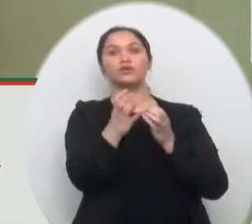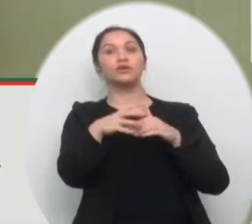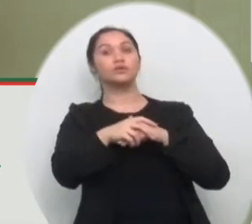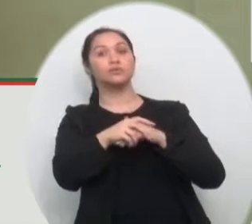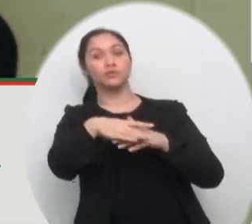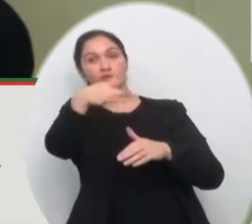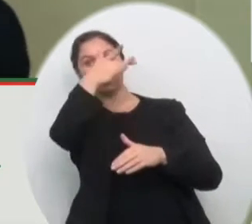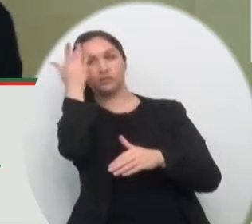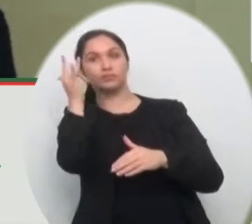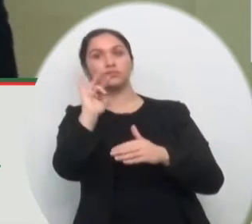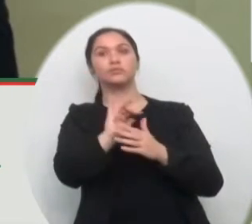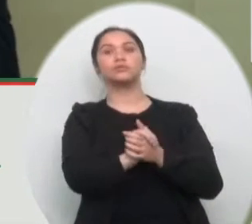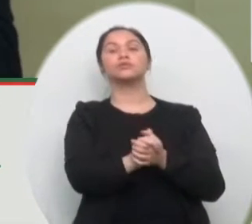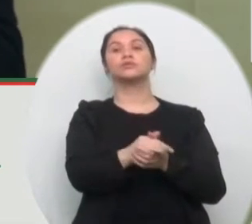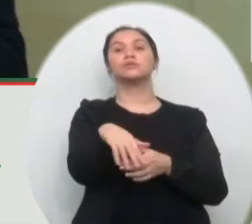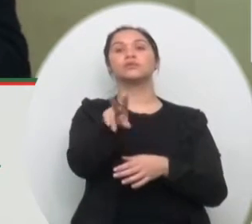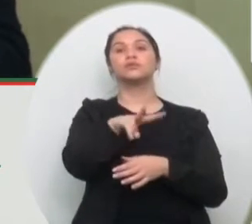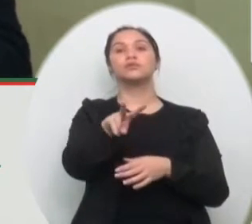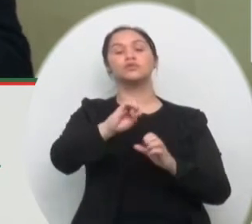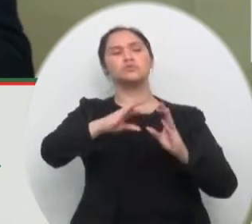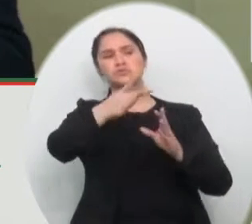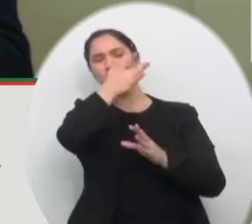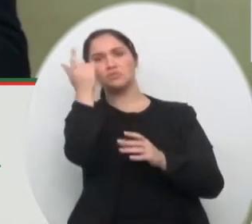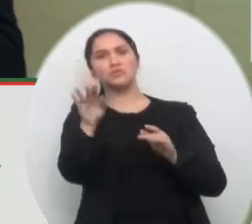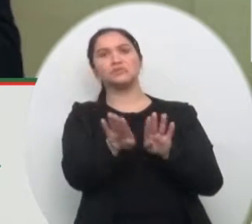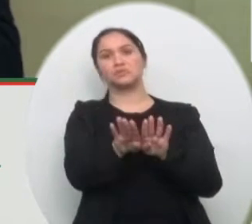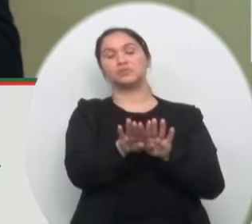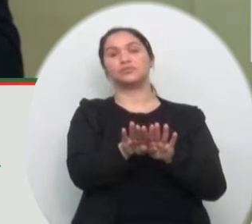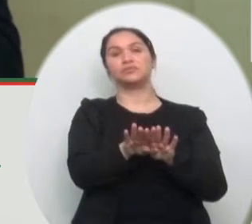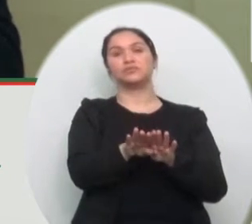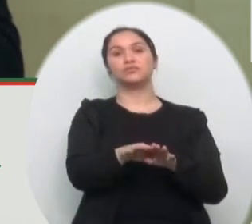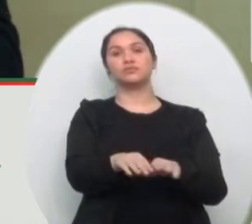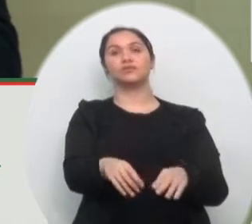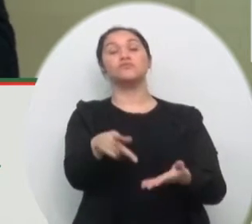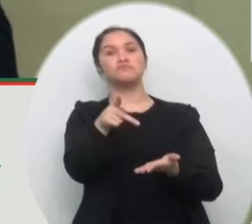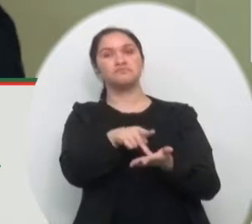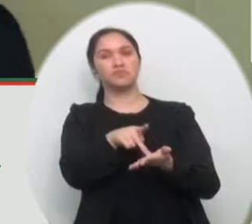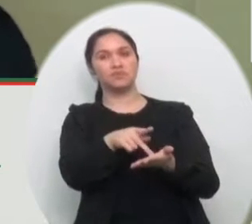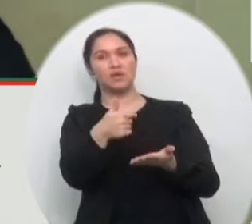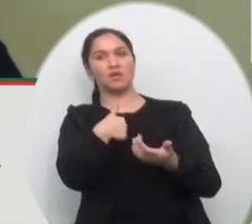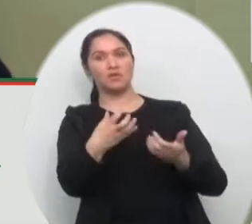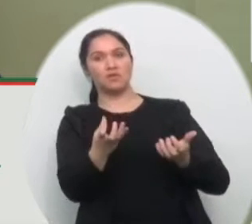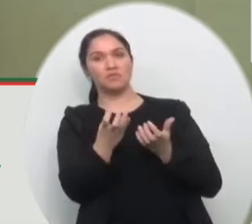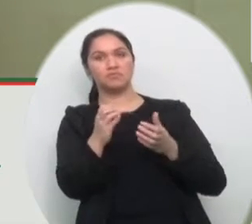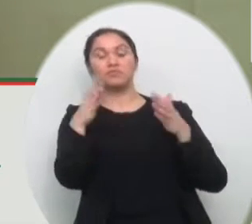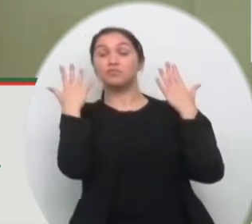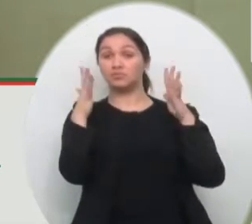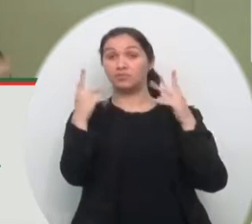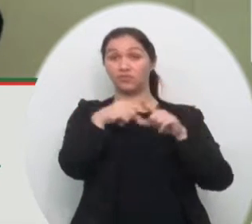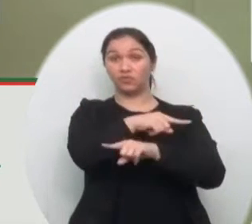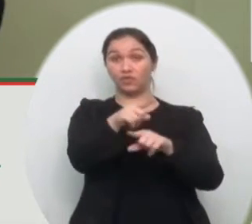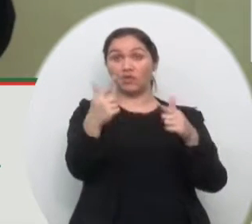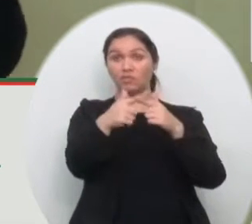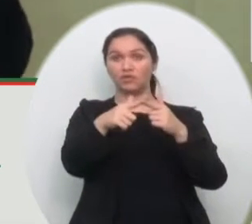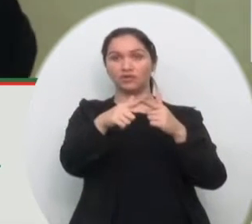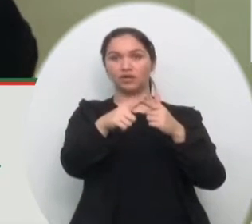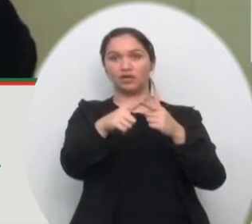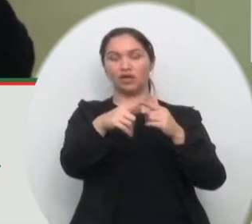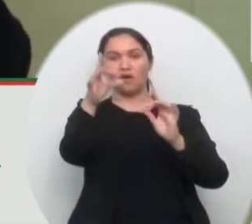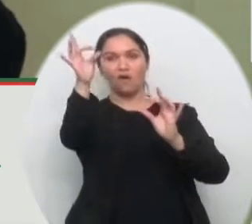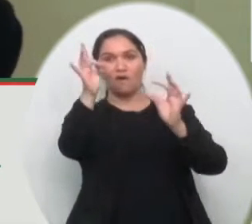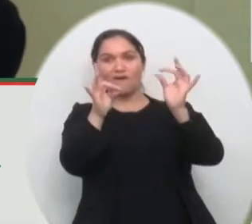E todas as pessoas, realmente, antes de mais nada, parabenizar vocês pela organização, porque quando nós vemos